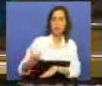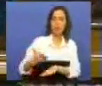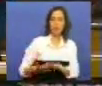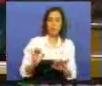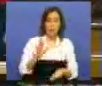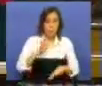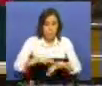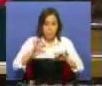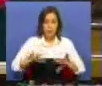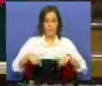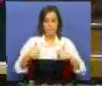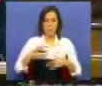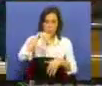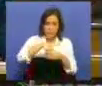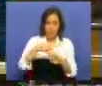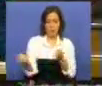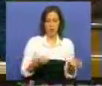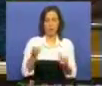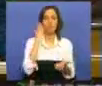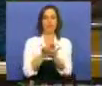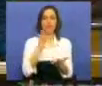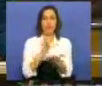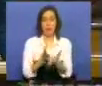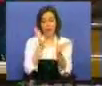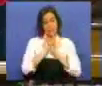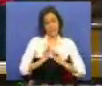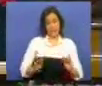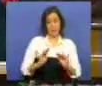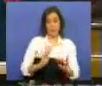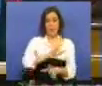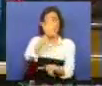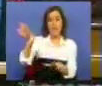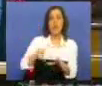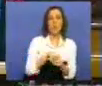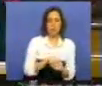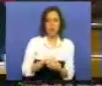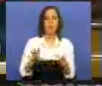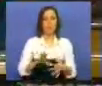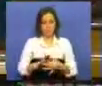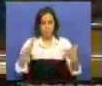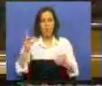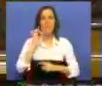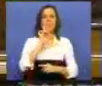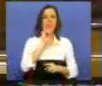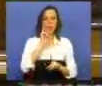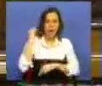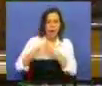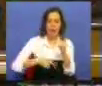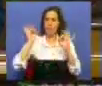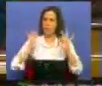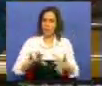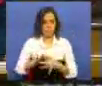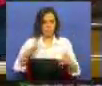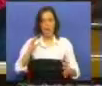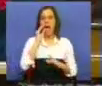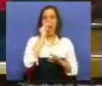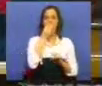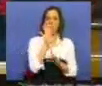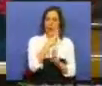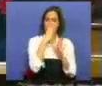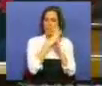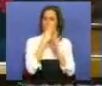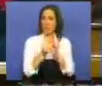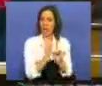que resulta da própria organização escolar. A educação inclusiva tem de romper com os valores da escola tradicional, do aluno padrão,